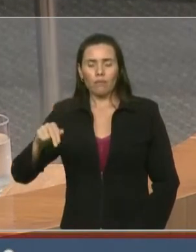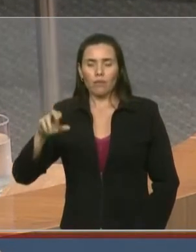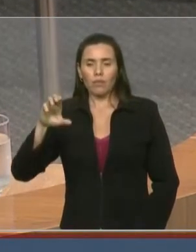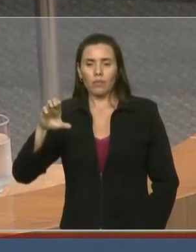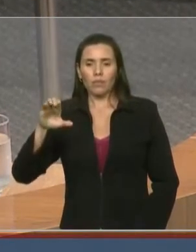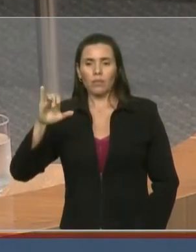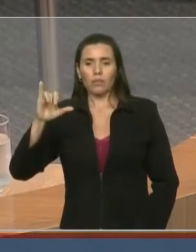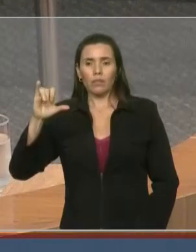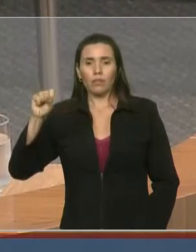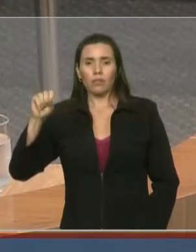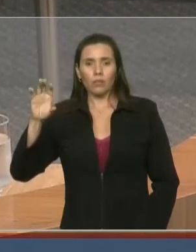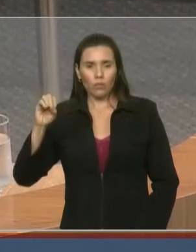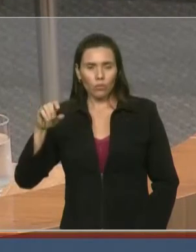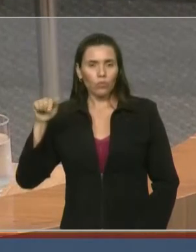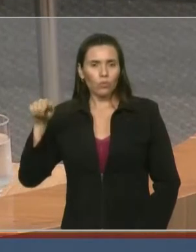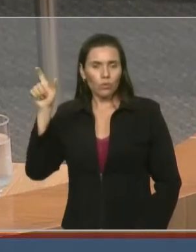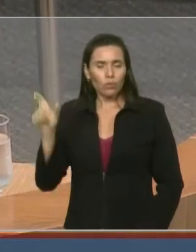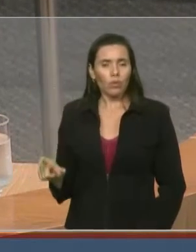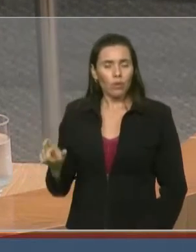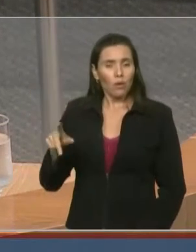pontificado